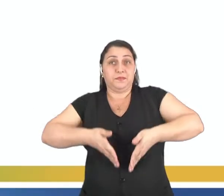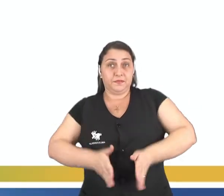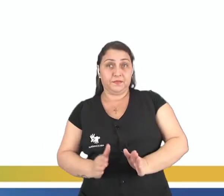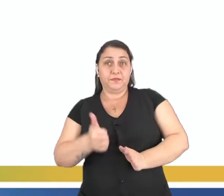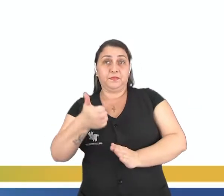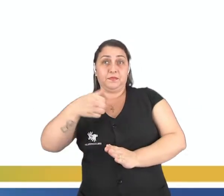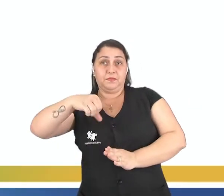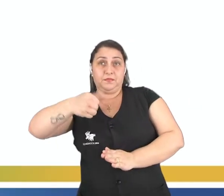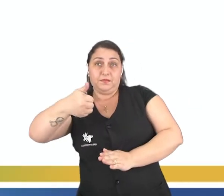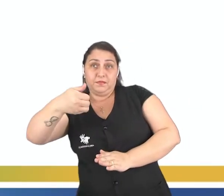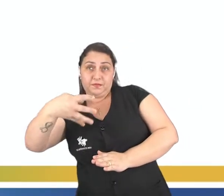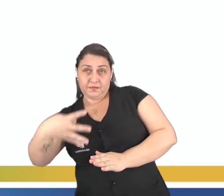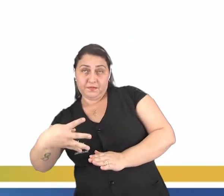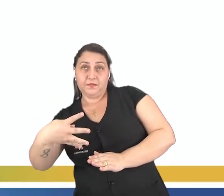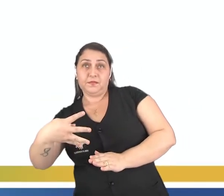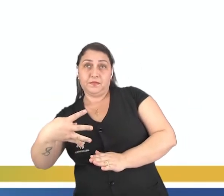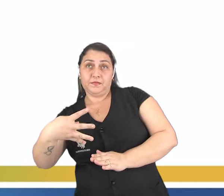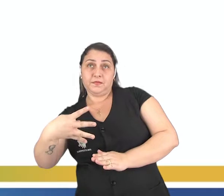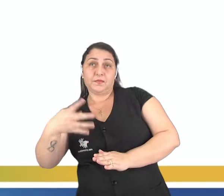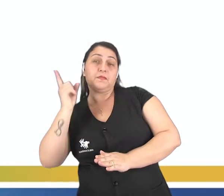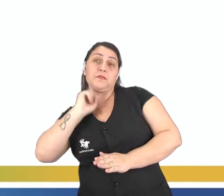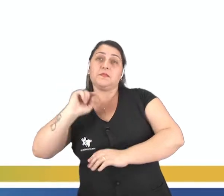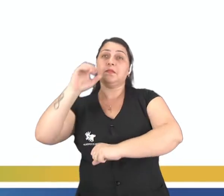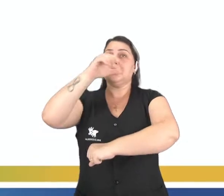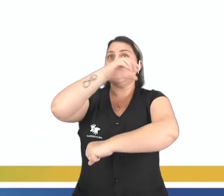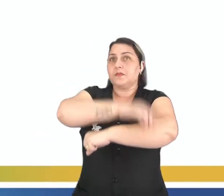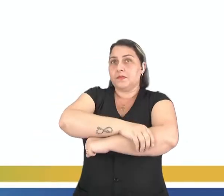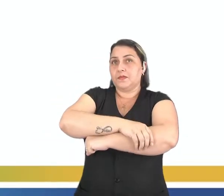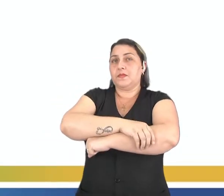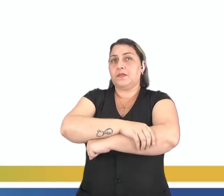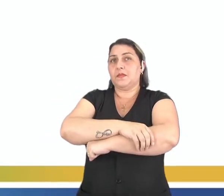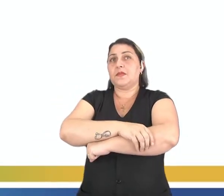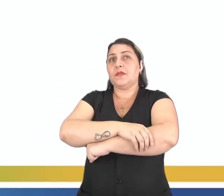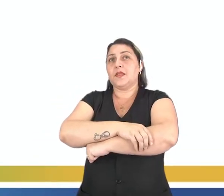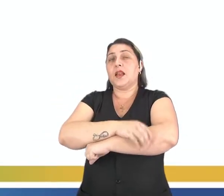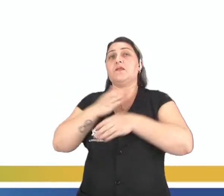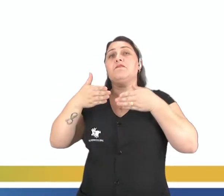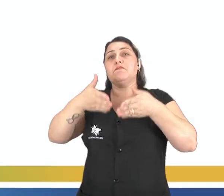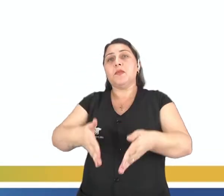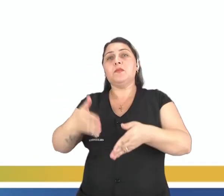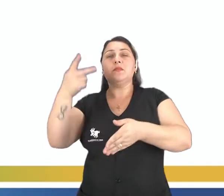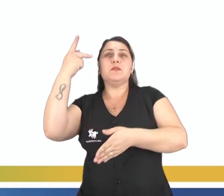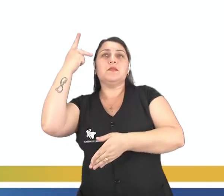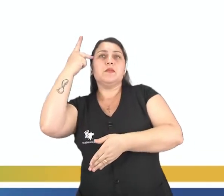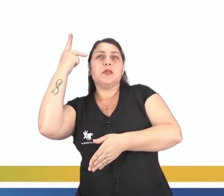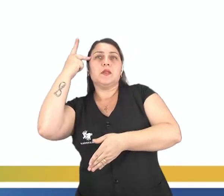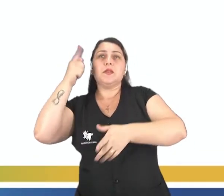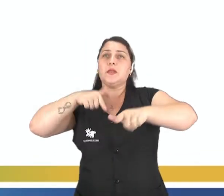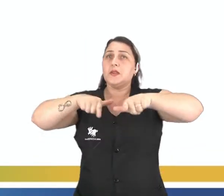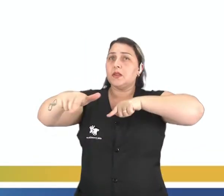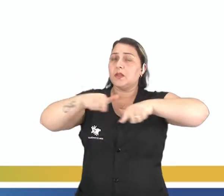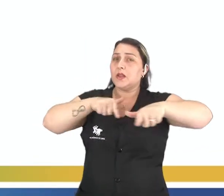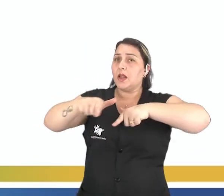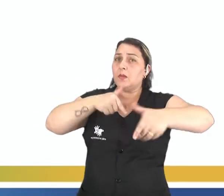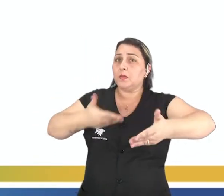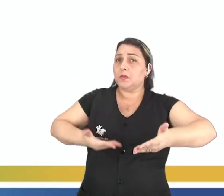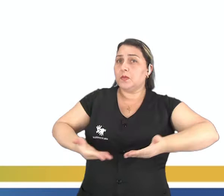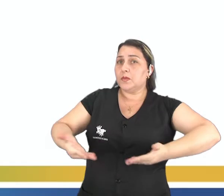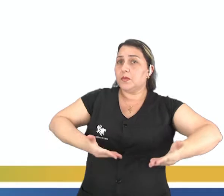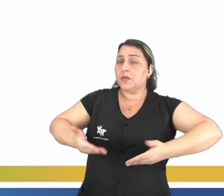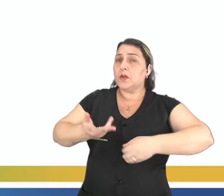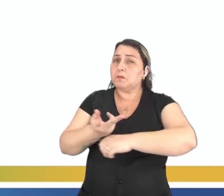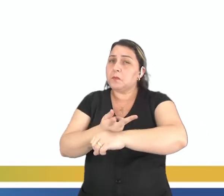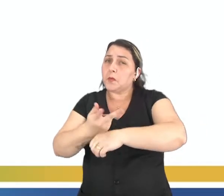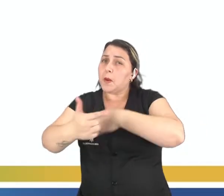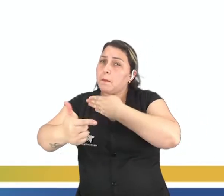em 1914 em Sacramento, Minas Gerais, Carolina veio para São Paulo, onde trabalhou como doméstica e